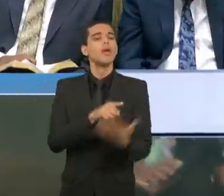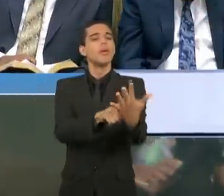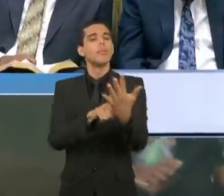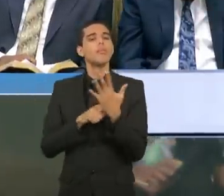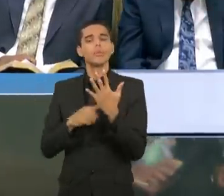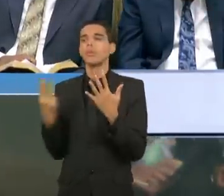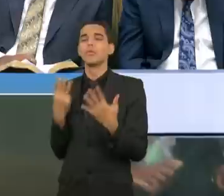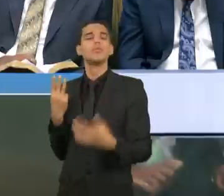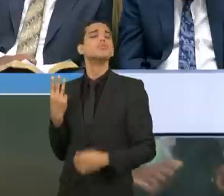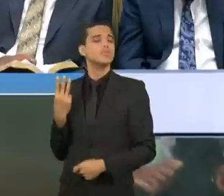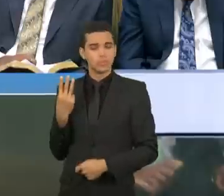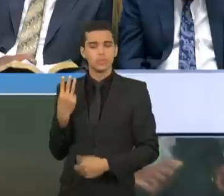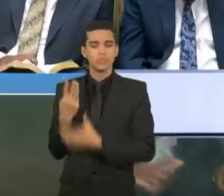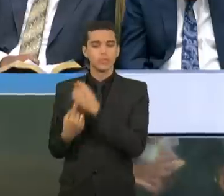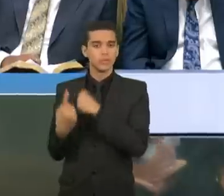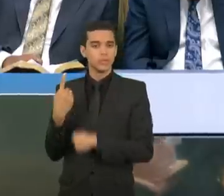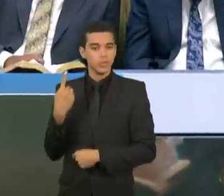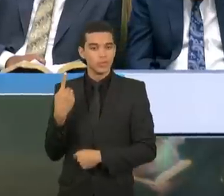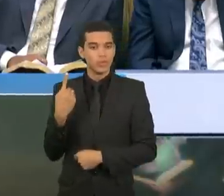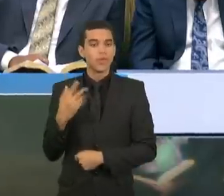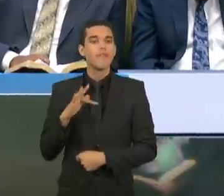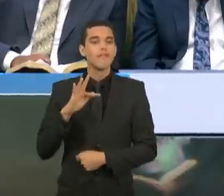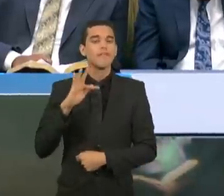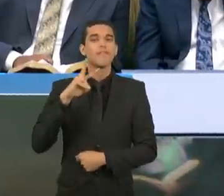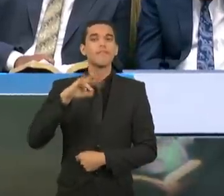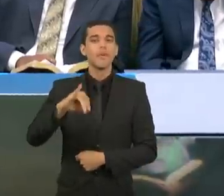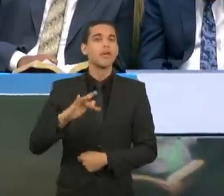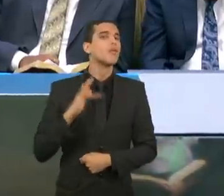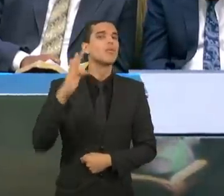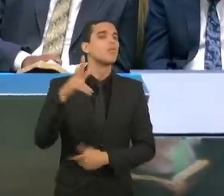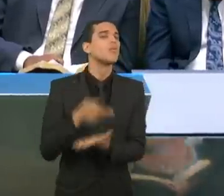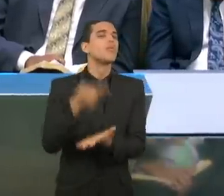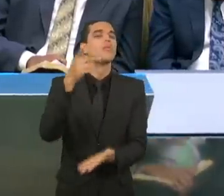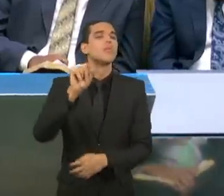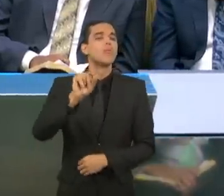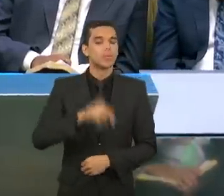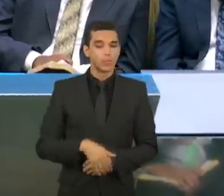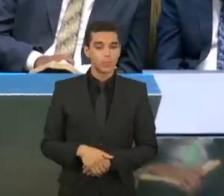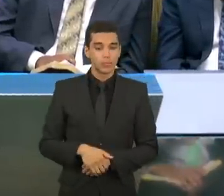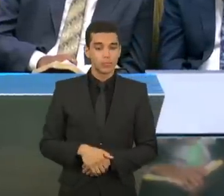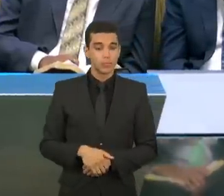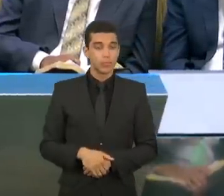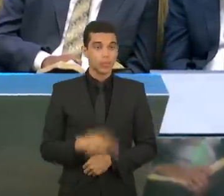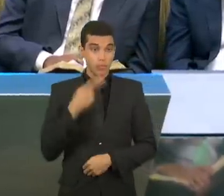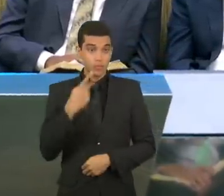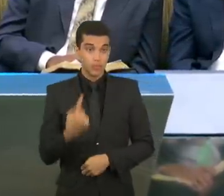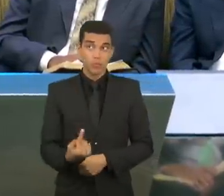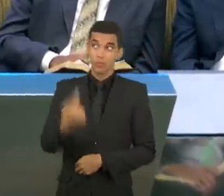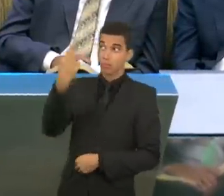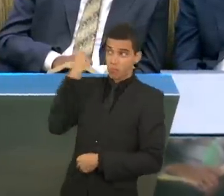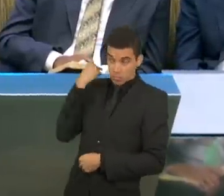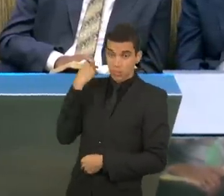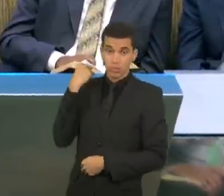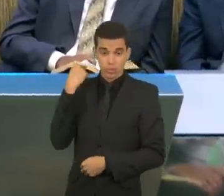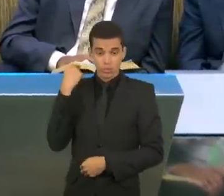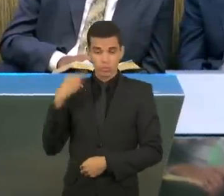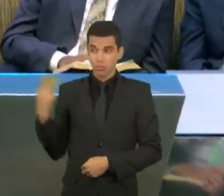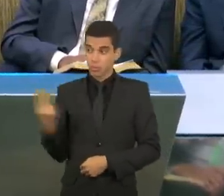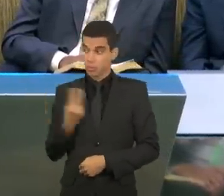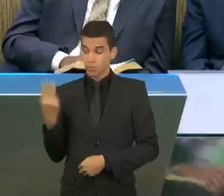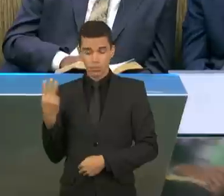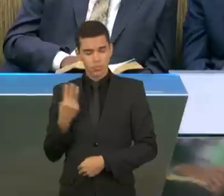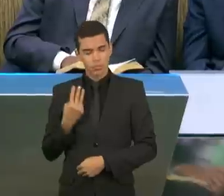em um. O que há de acontecer? Falai-nos dos eventos passados, para que os consideremos,